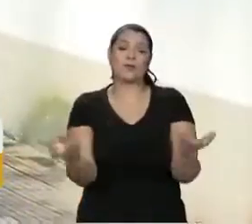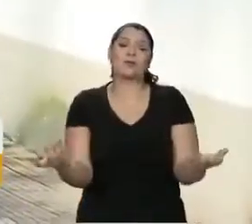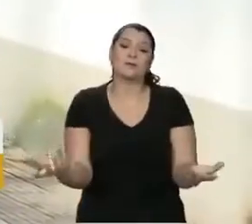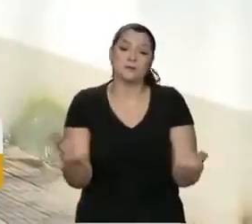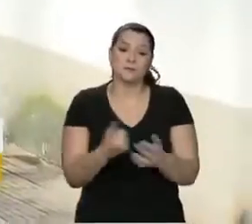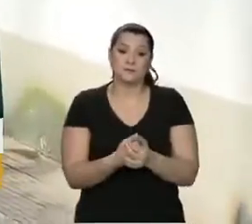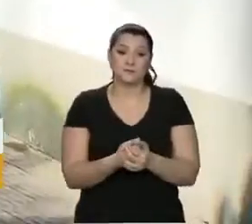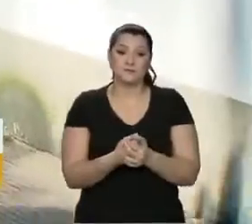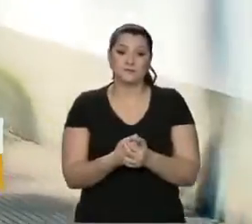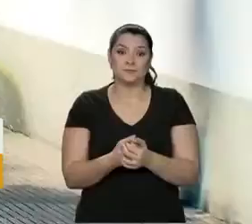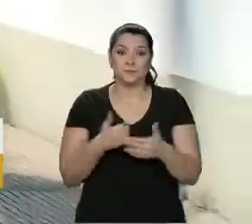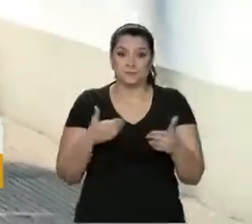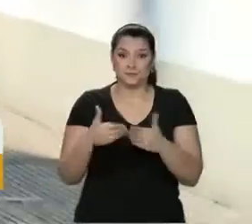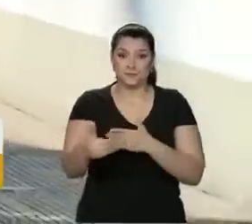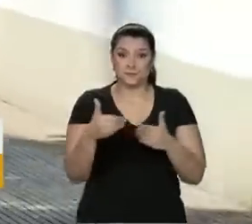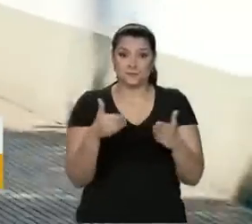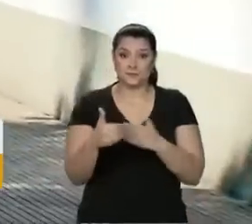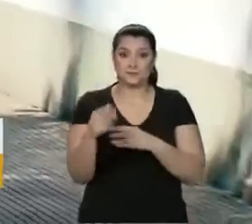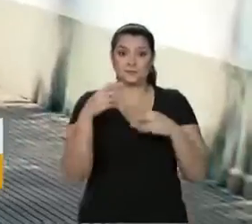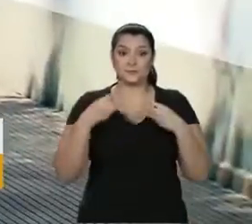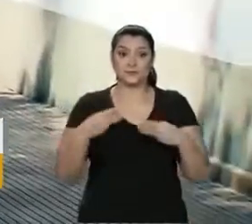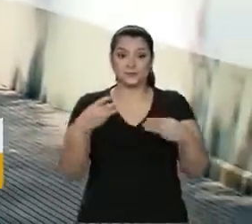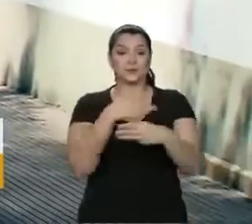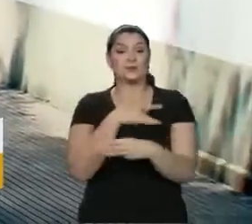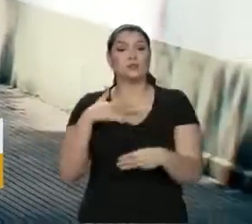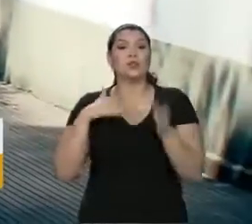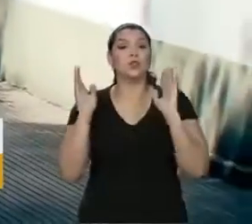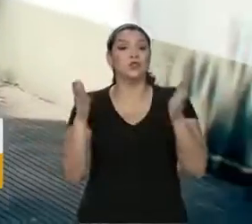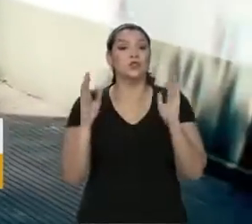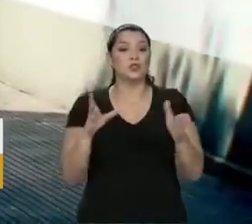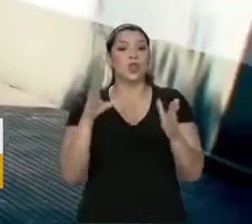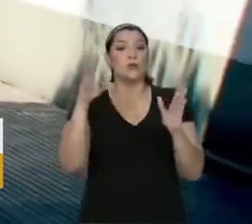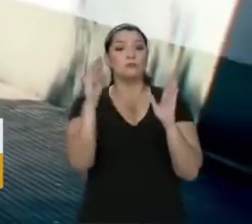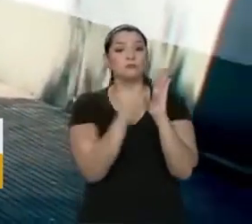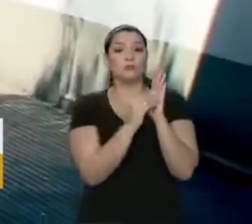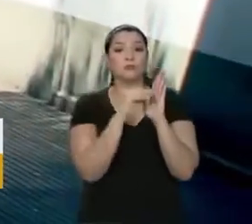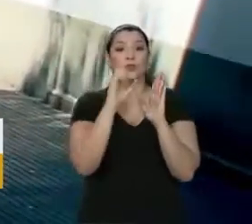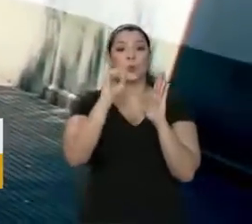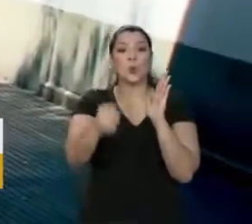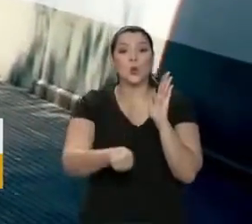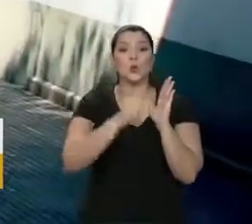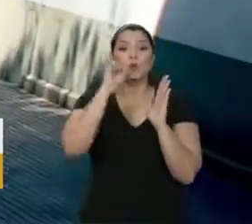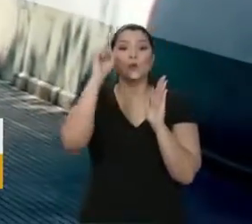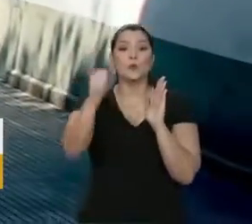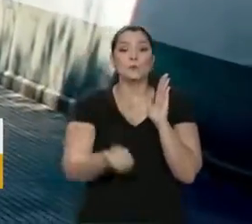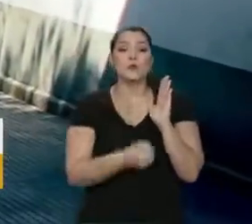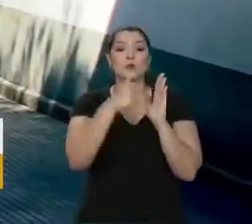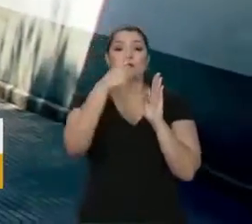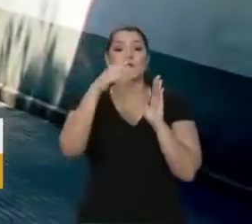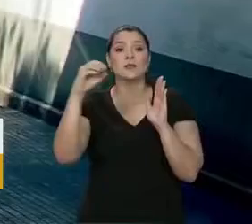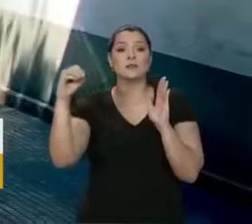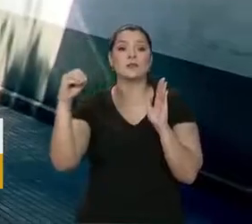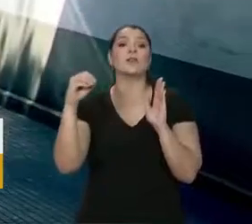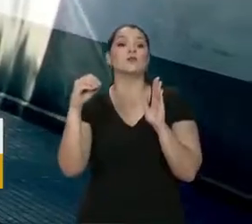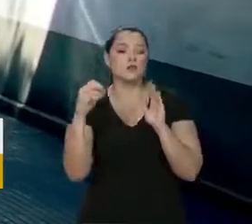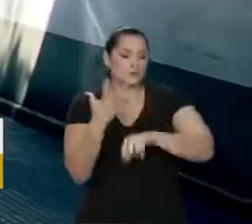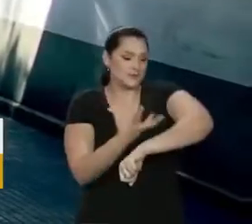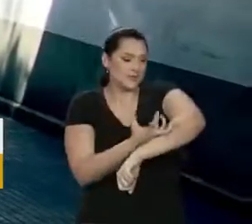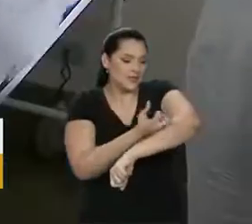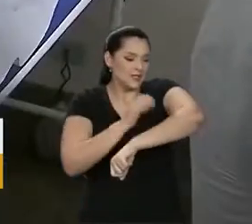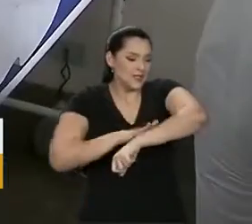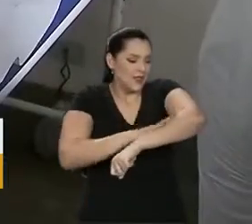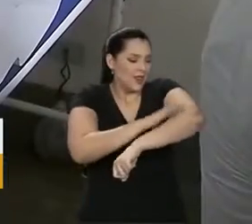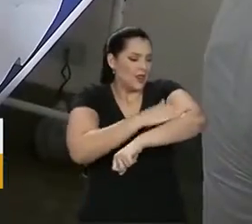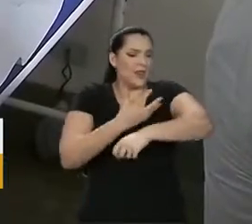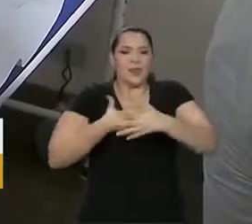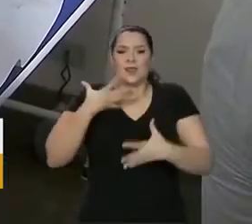só este ano segundo dados do Ministério da Saúde já foram registrados mais de 8 mil e 700 procedimentos hospitalares